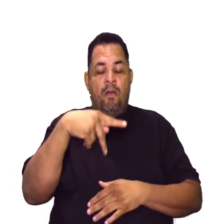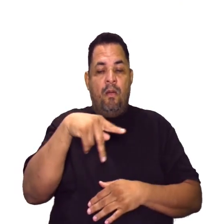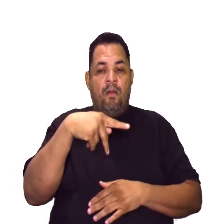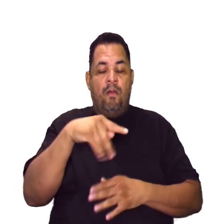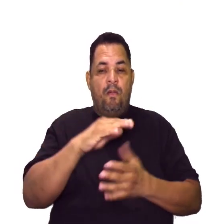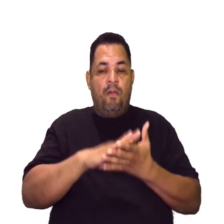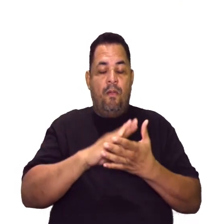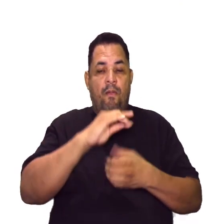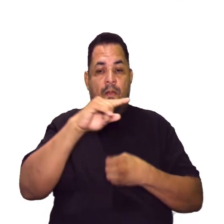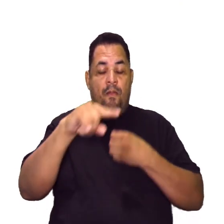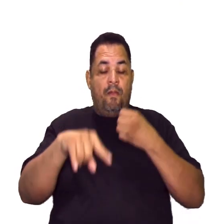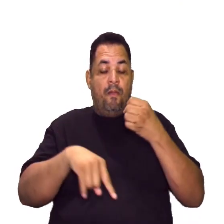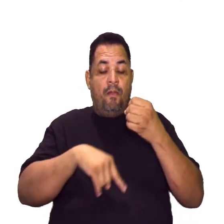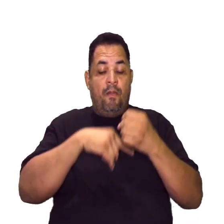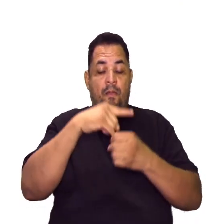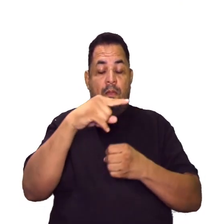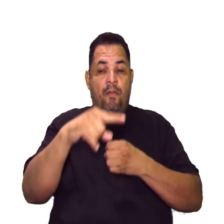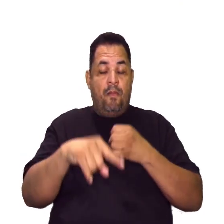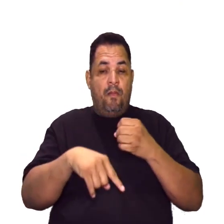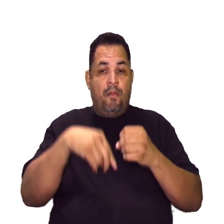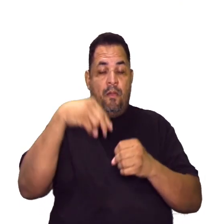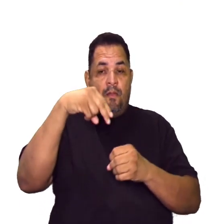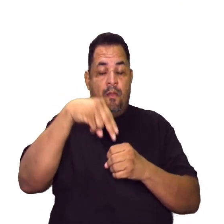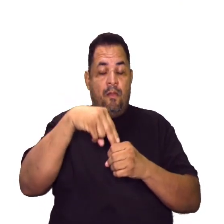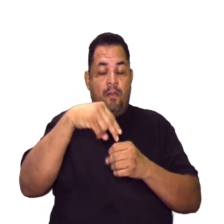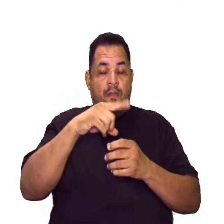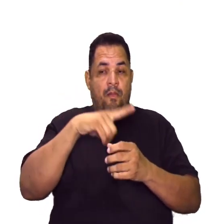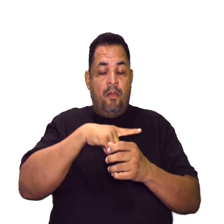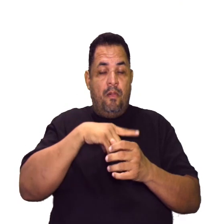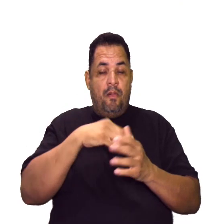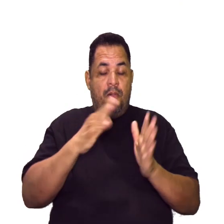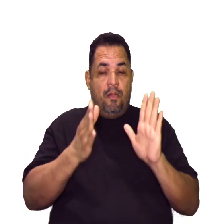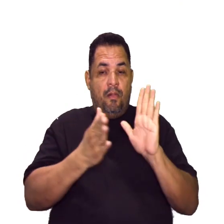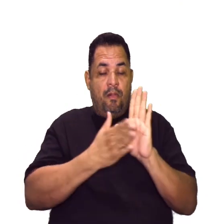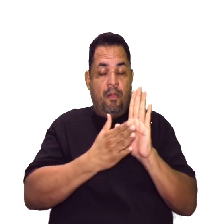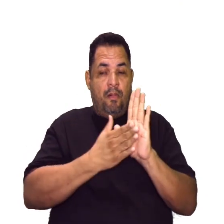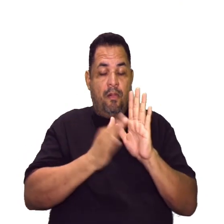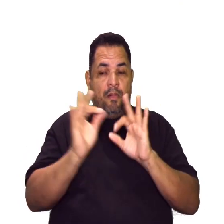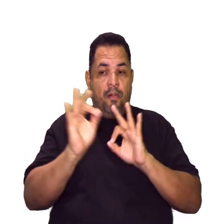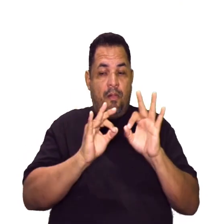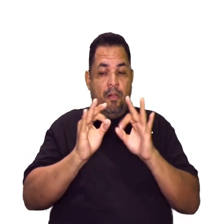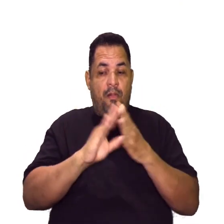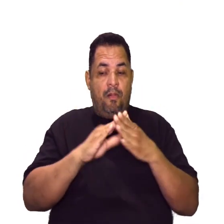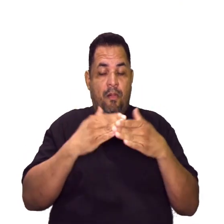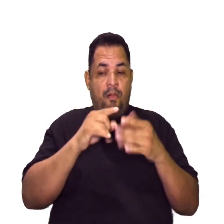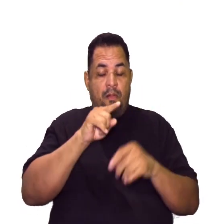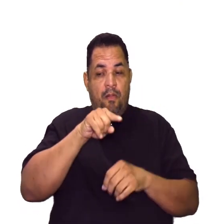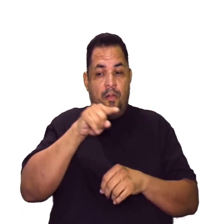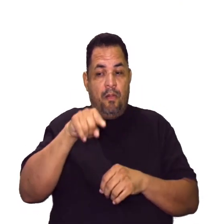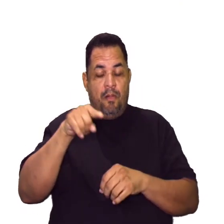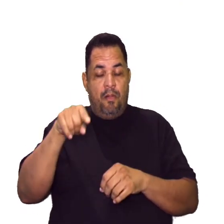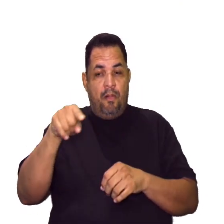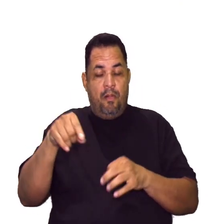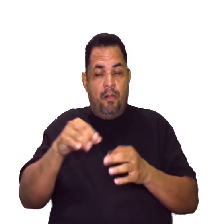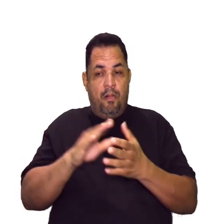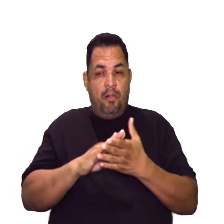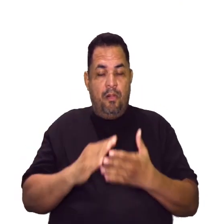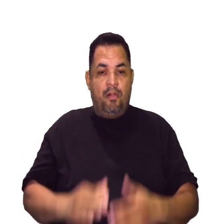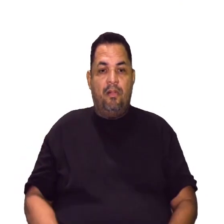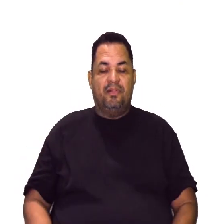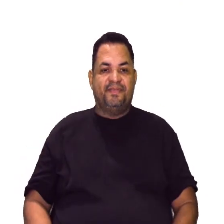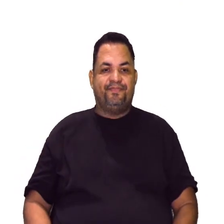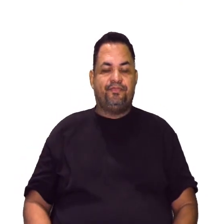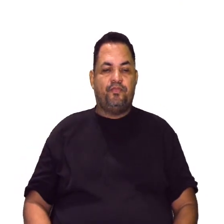núcleo. E aí existe a proposta da seguinte sequência de passos. Primeiro